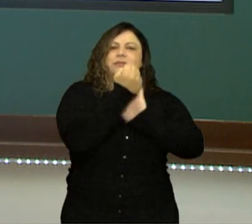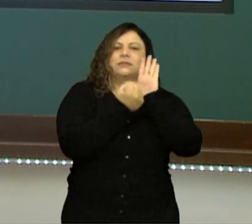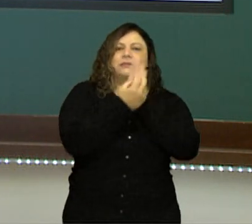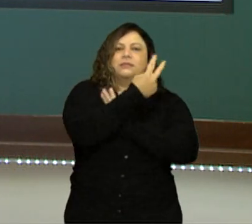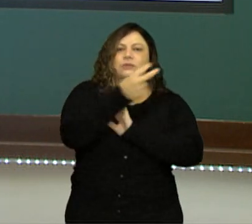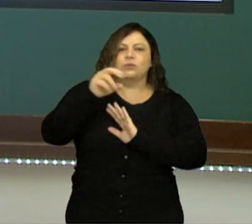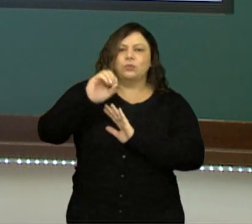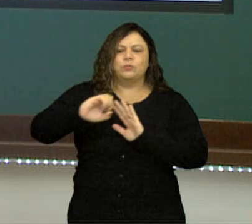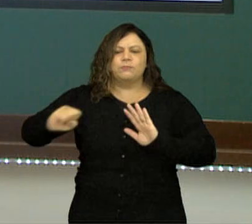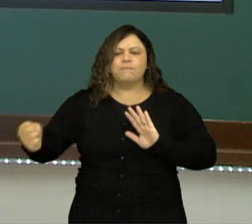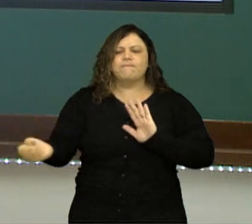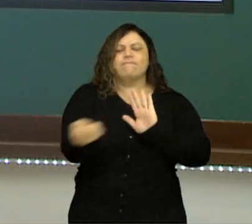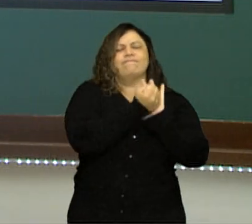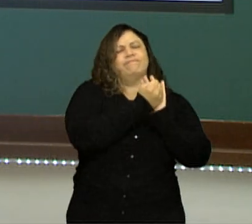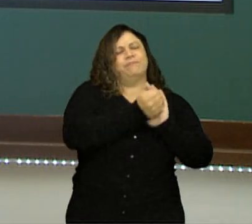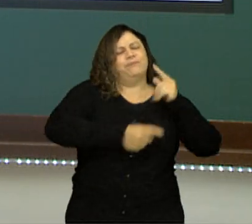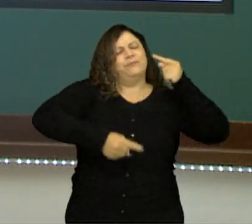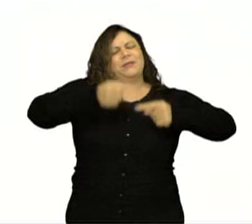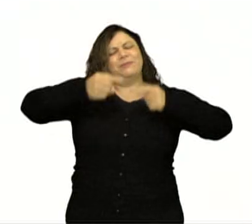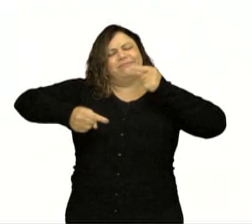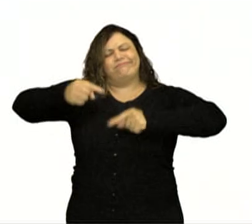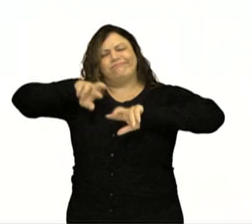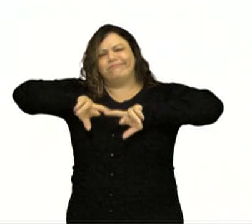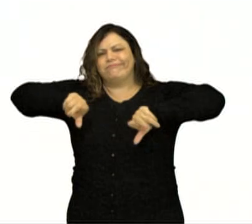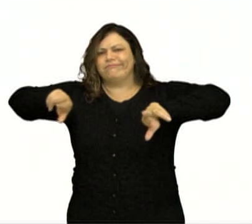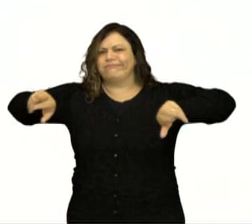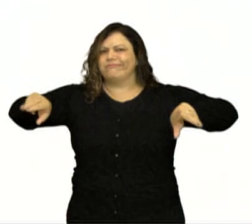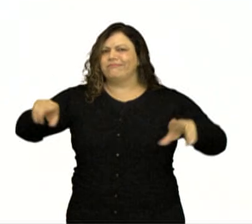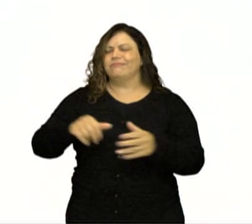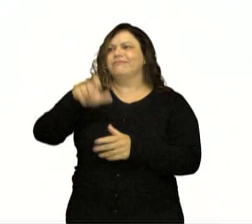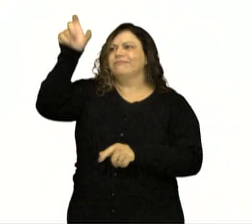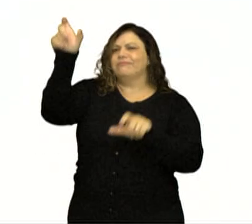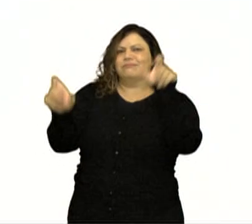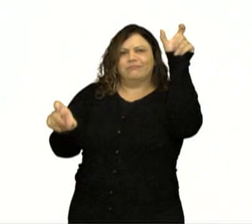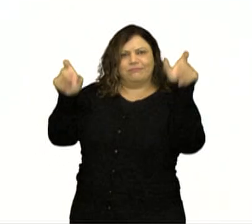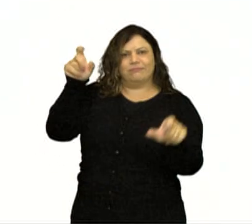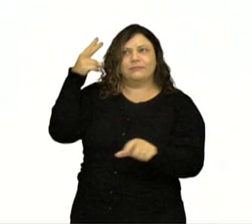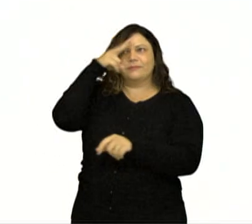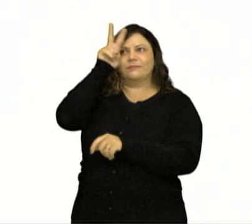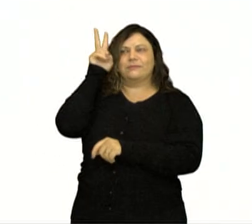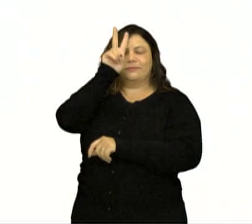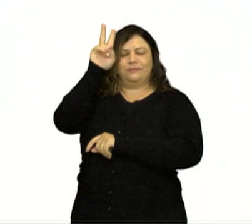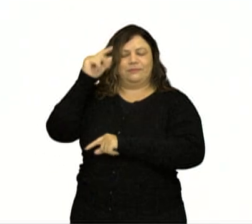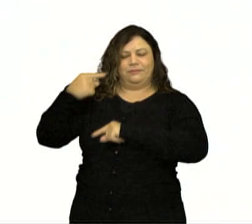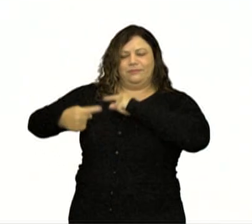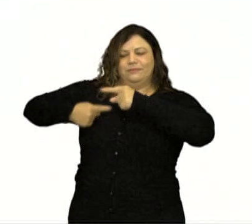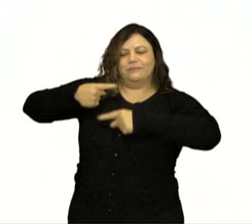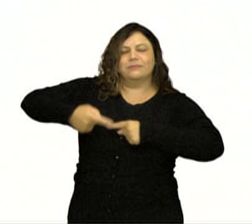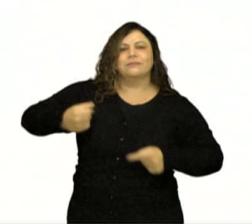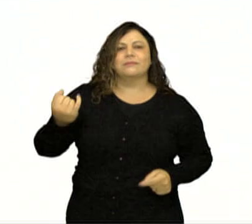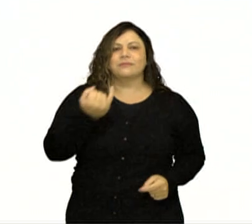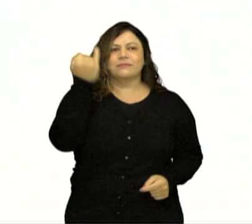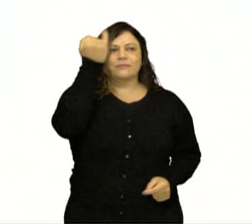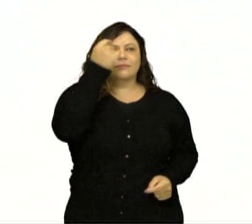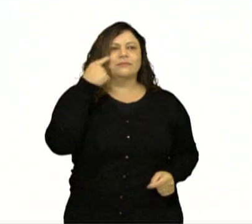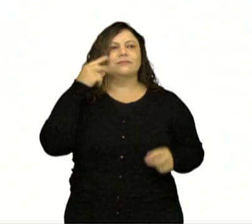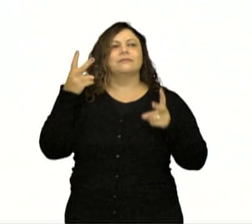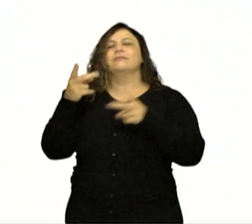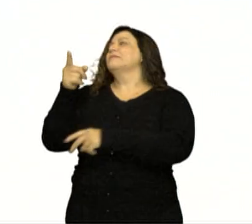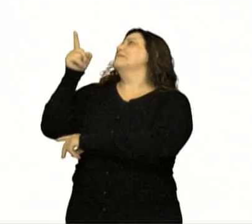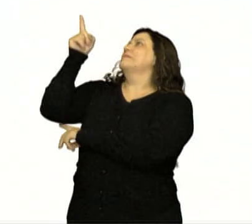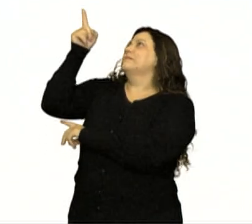foi marcado por muitas personalidades históricas importantes. Este da imagem, Joseph Stalin.